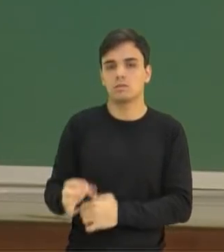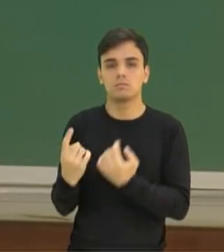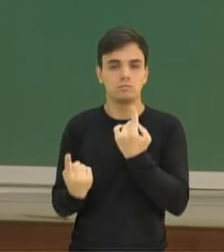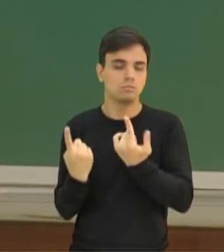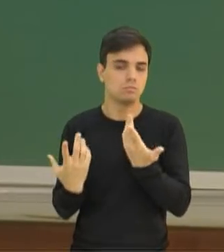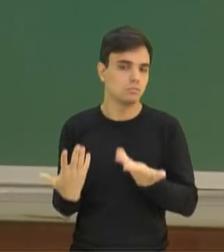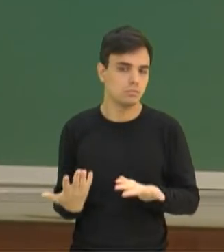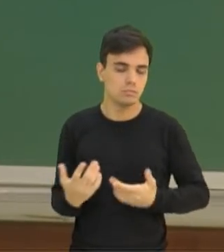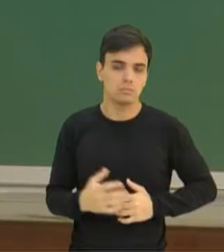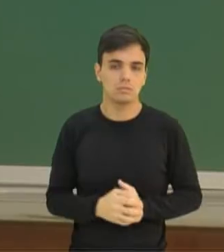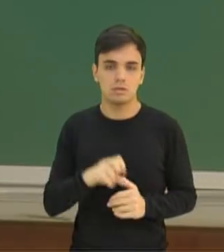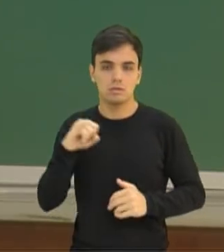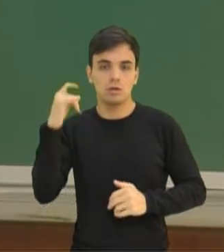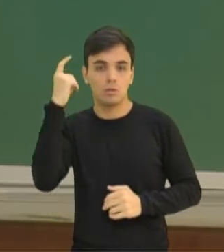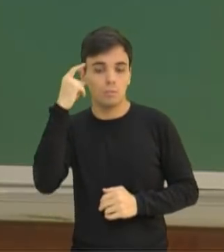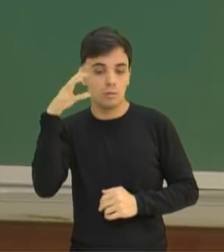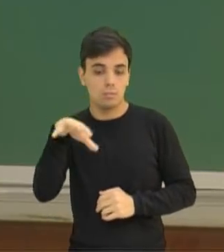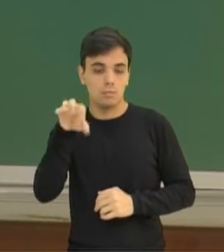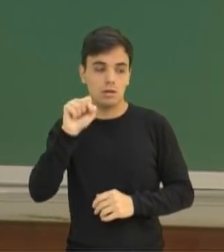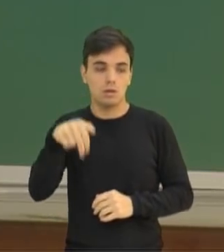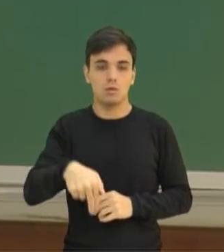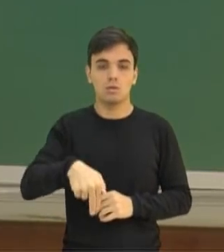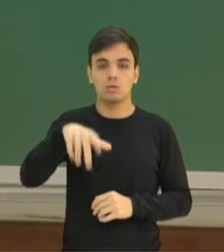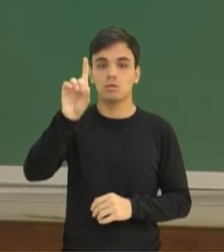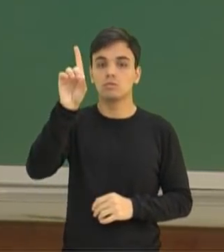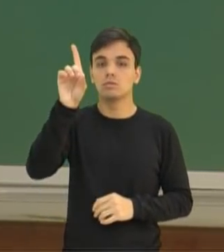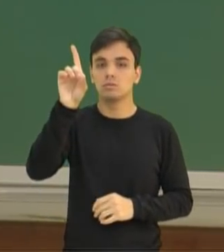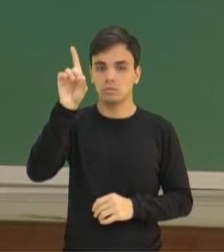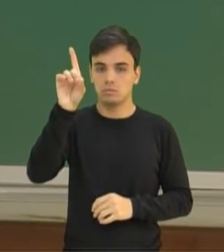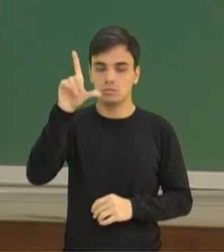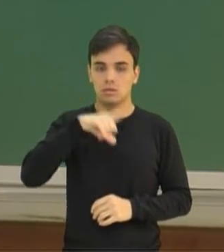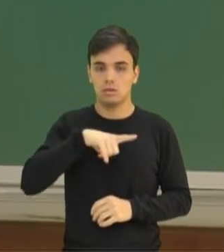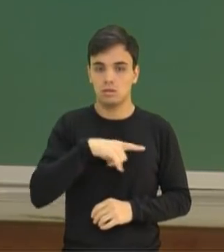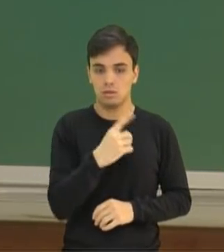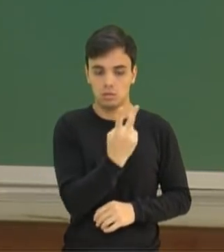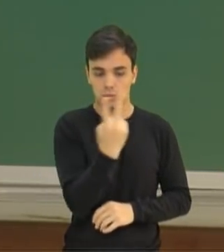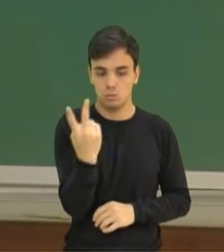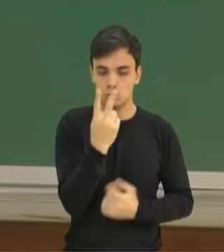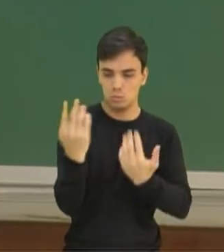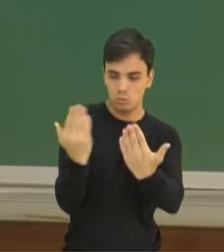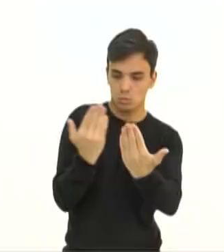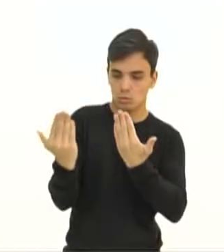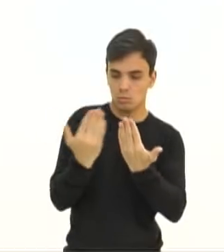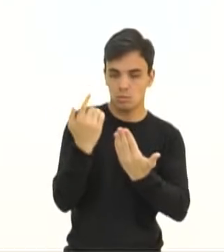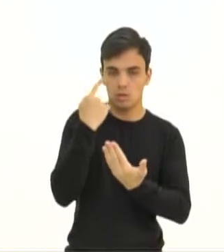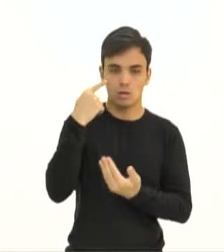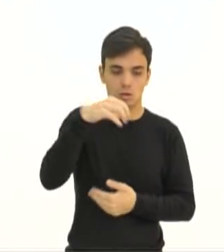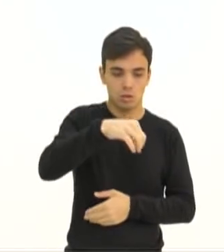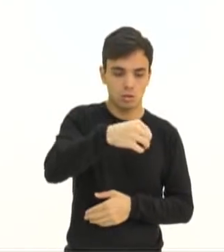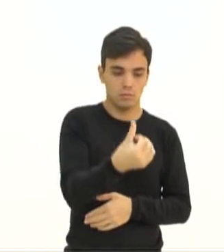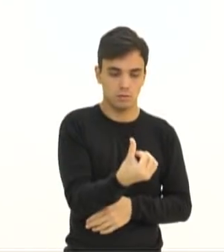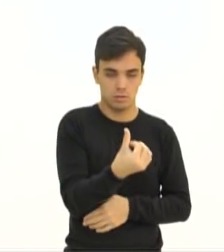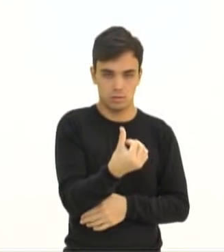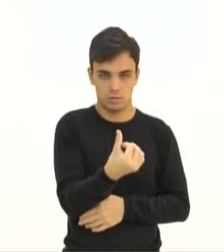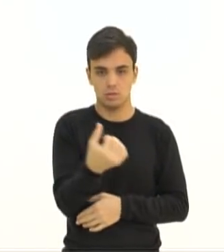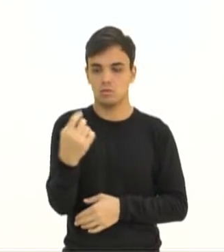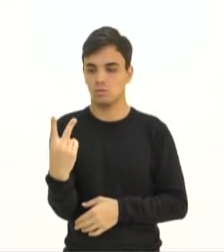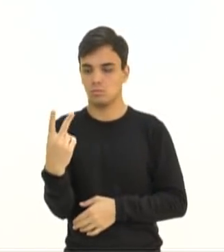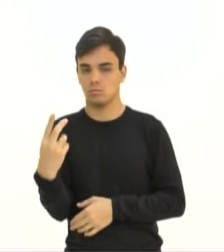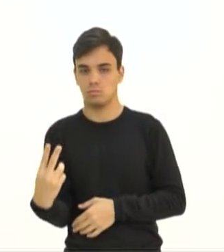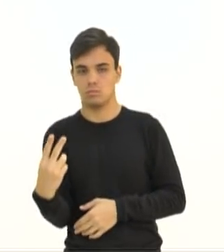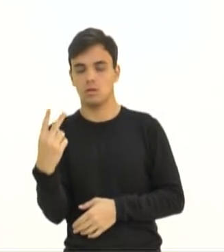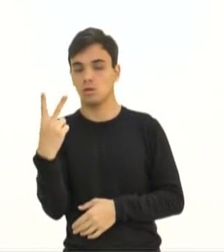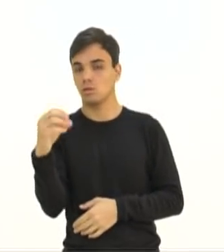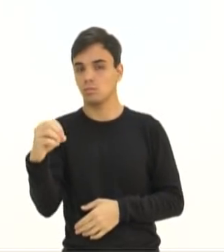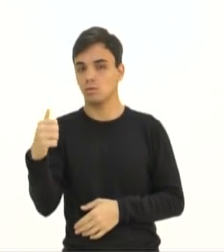indústrias, né? Se eu pegar aqui o Nordeste, tem dois parâmetros aqui, 96 e 2013, então 2